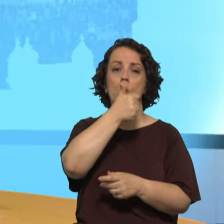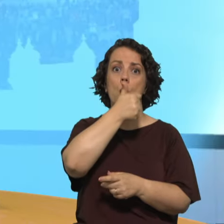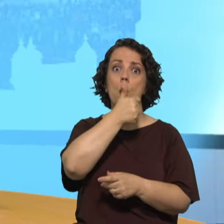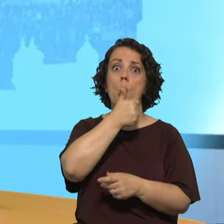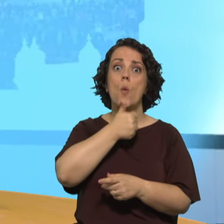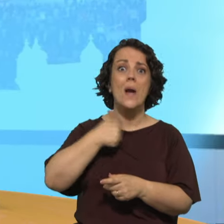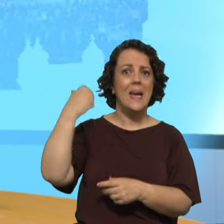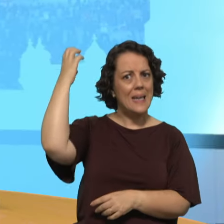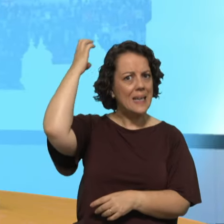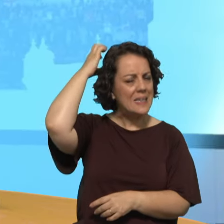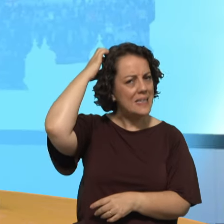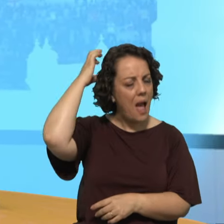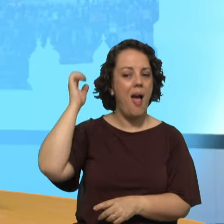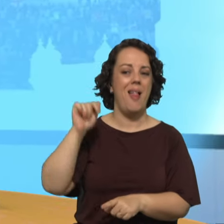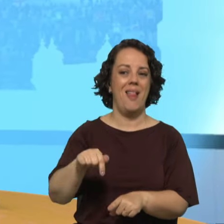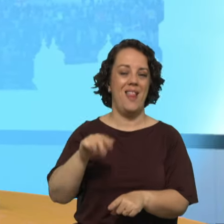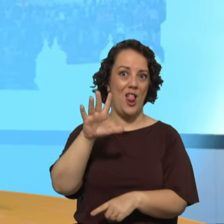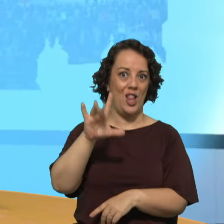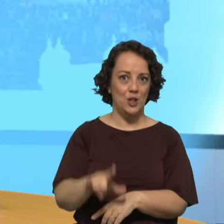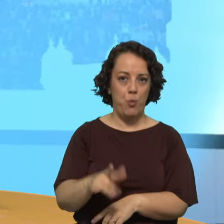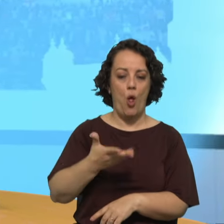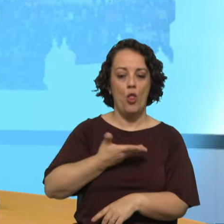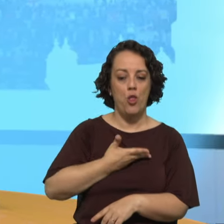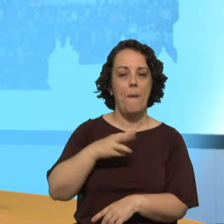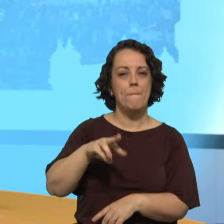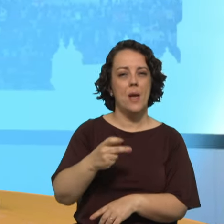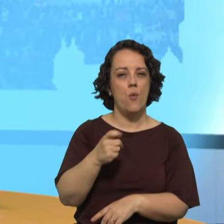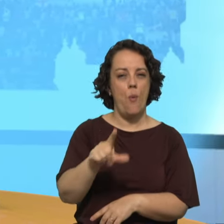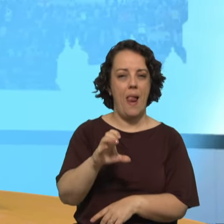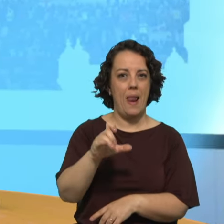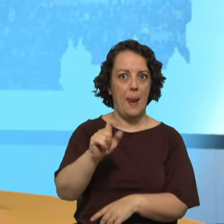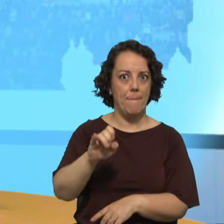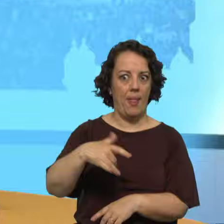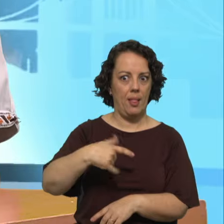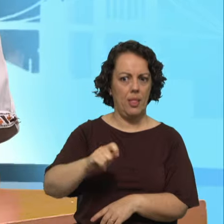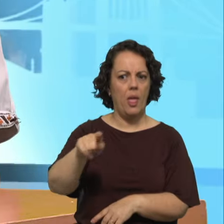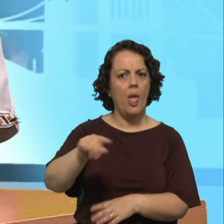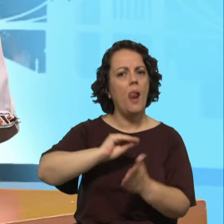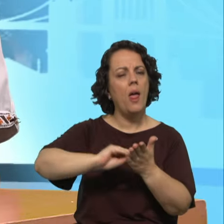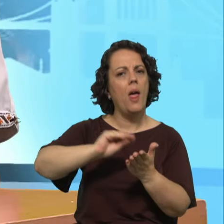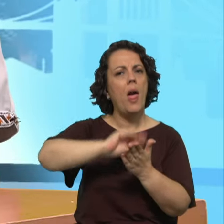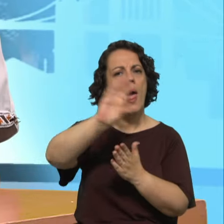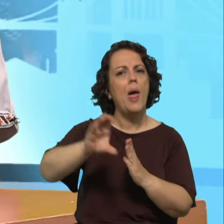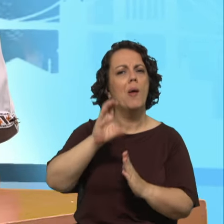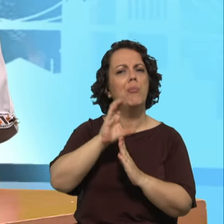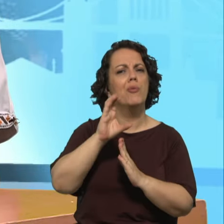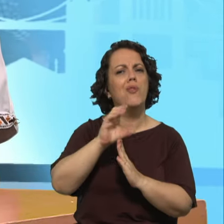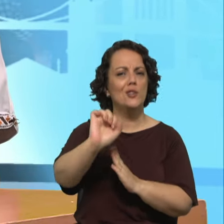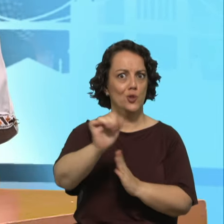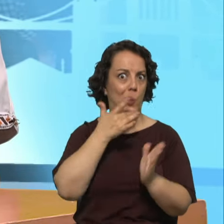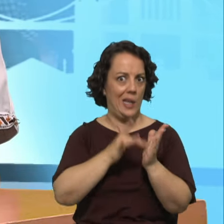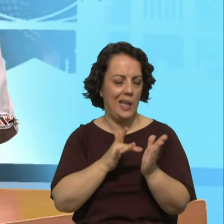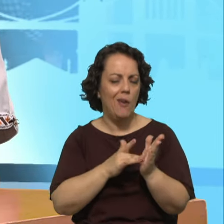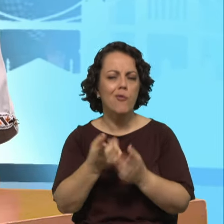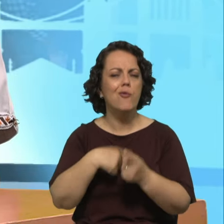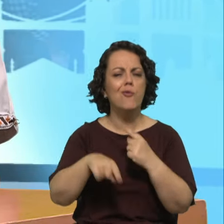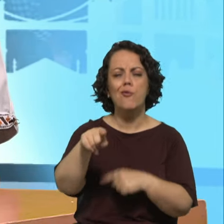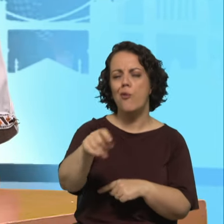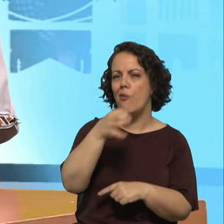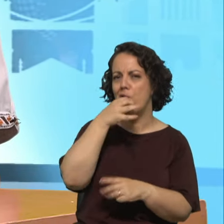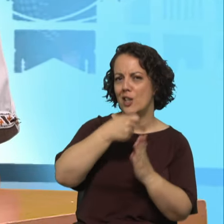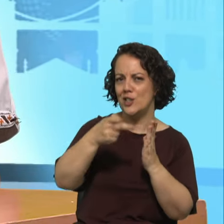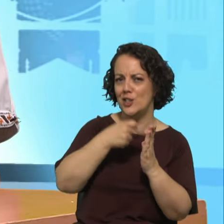patriarcado de Lisboa Dom Manuel Clemente assina a prefácio deste livro e ele fala-nos em parábolas parábolas que o padre Tony escreve